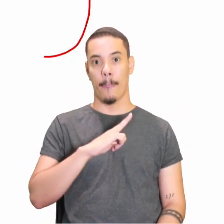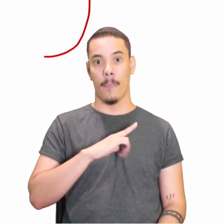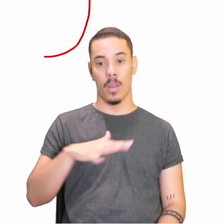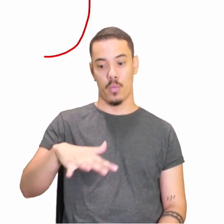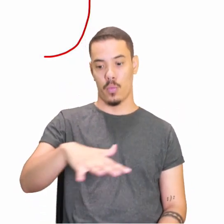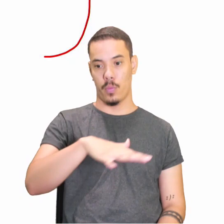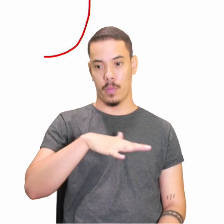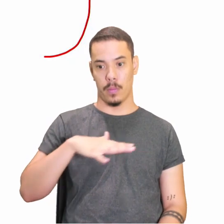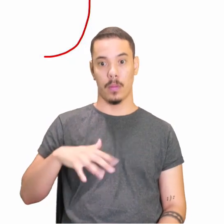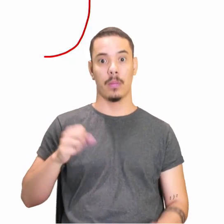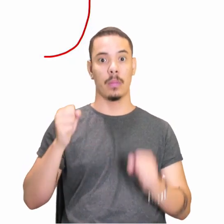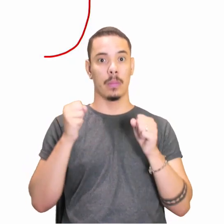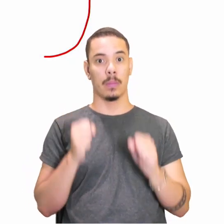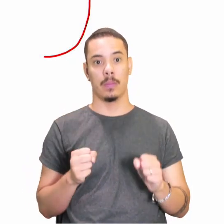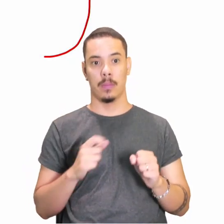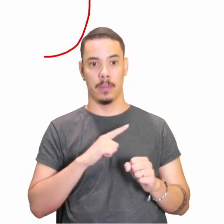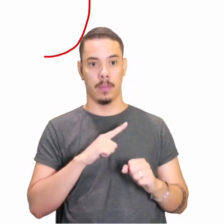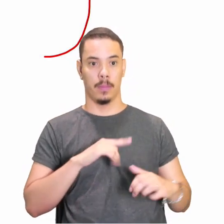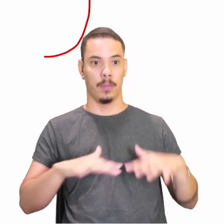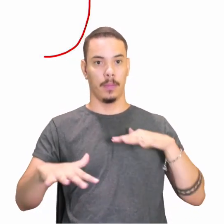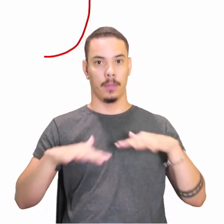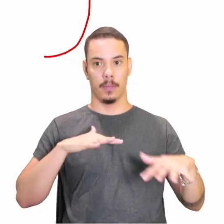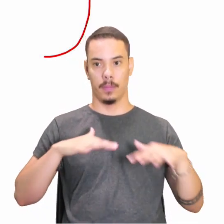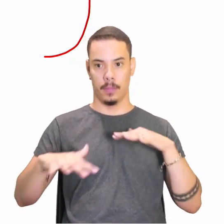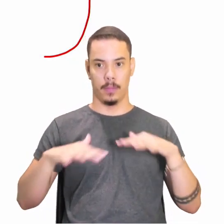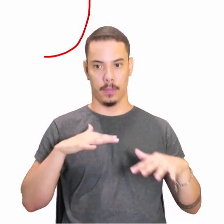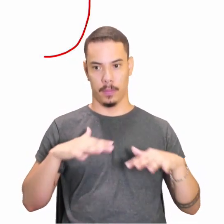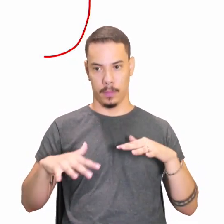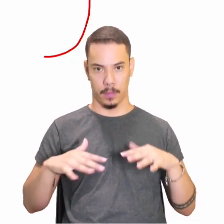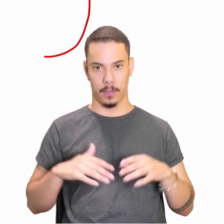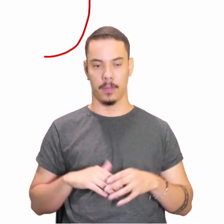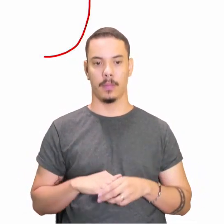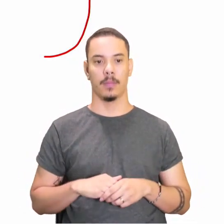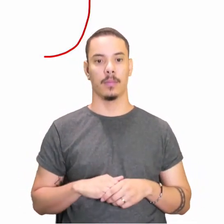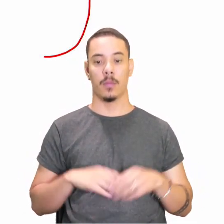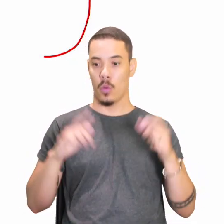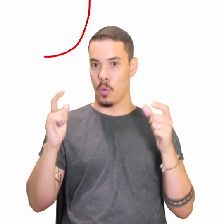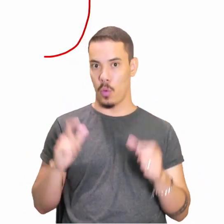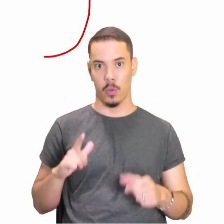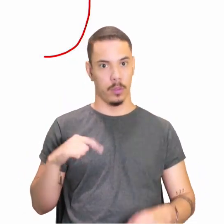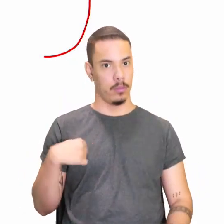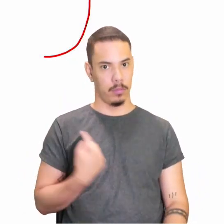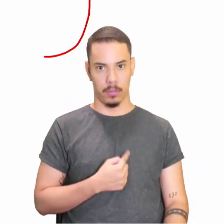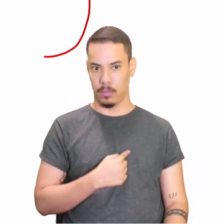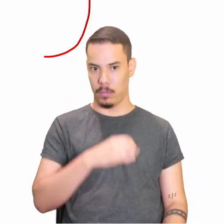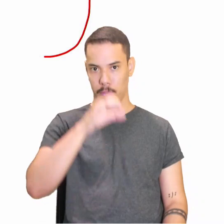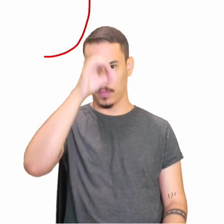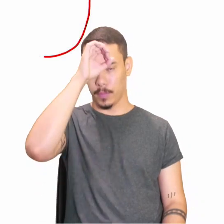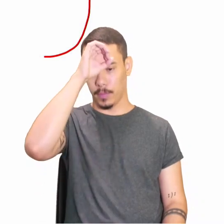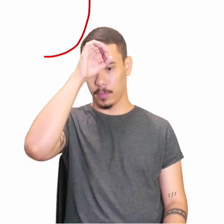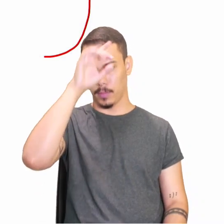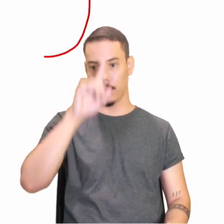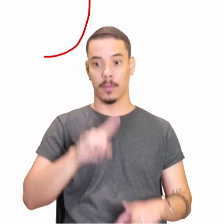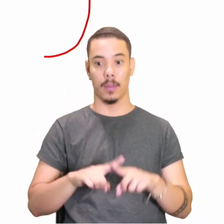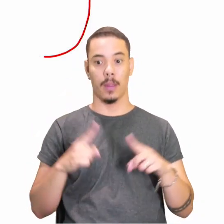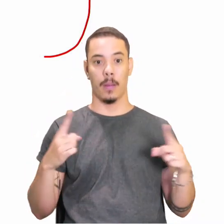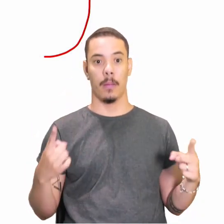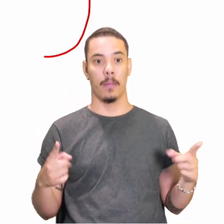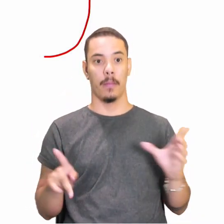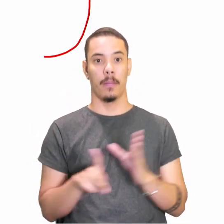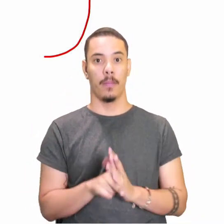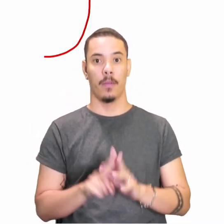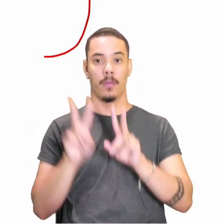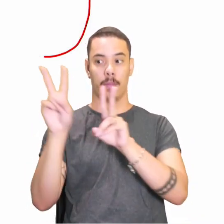que ela pode se movimentar, né? Não apareceu aí direitinho onde exatamente, né? Mas aqui é um trechinho